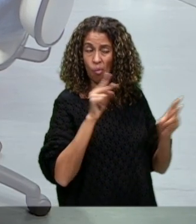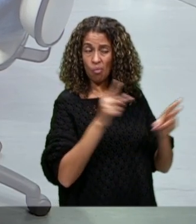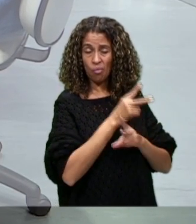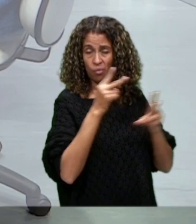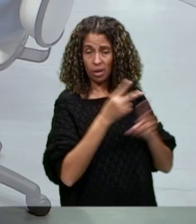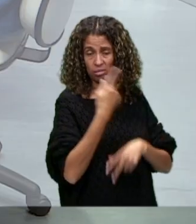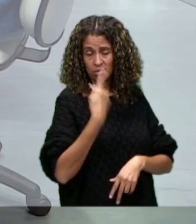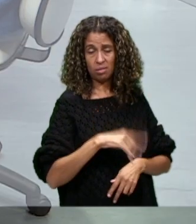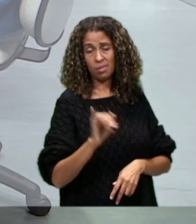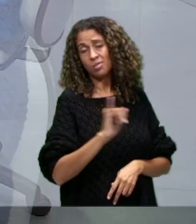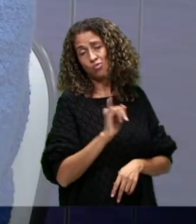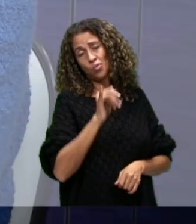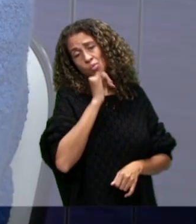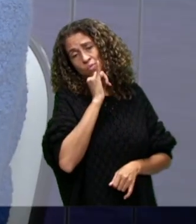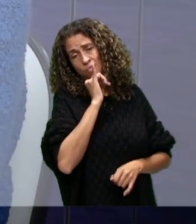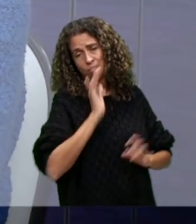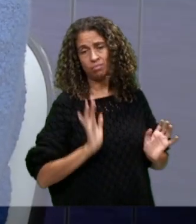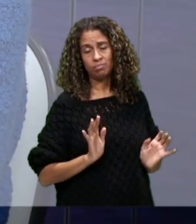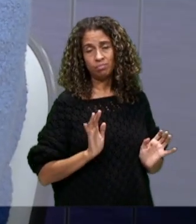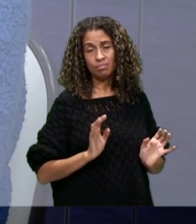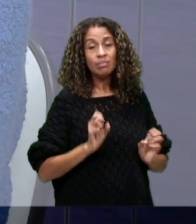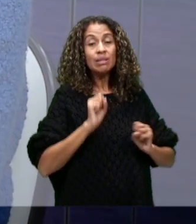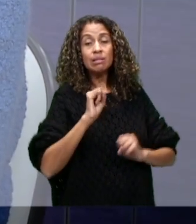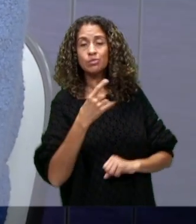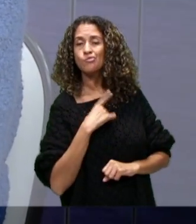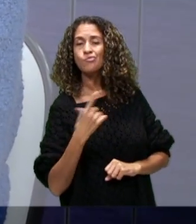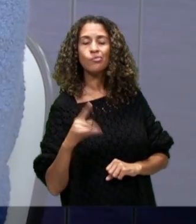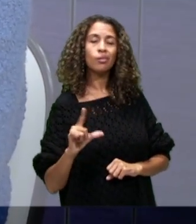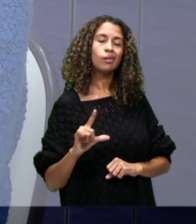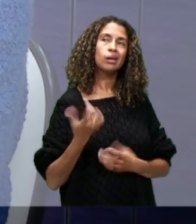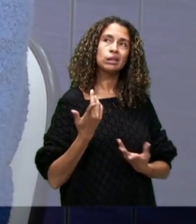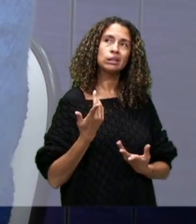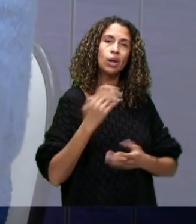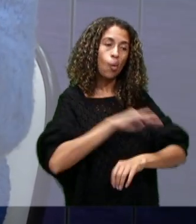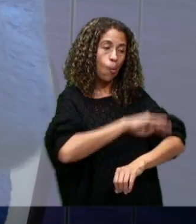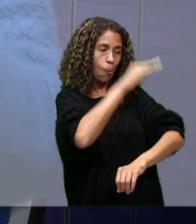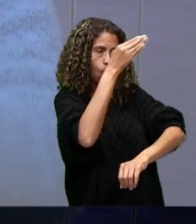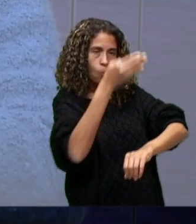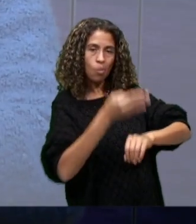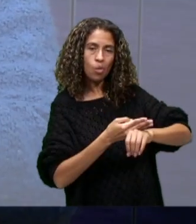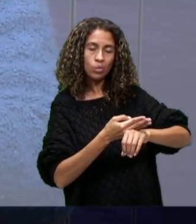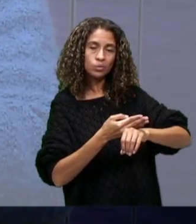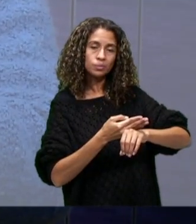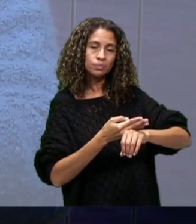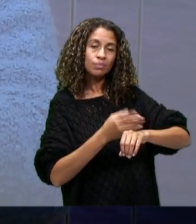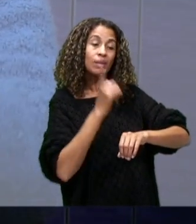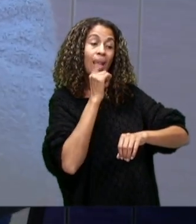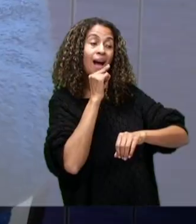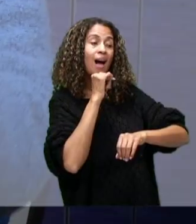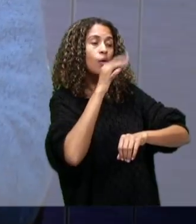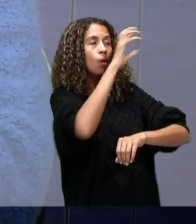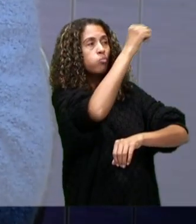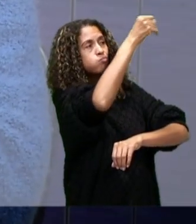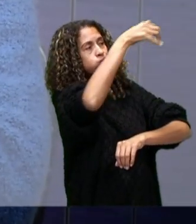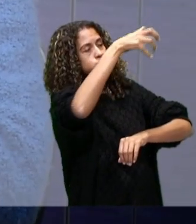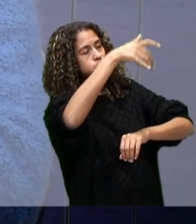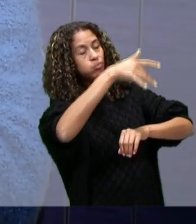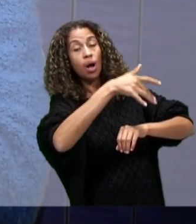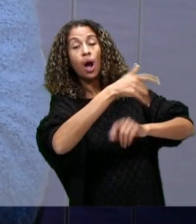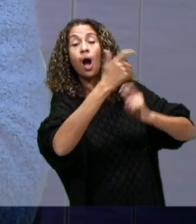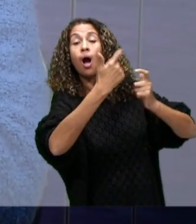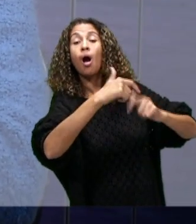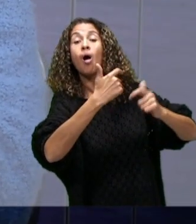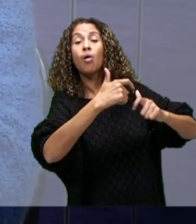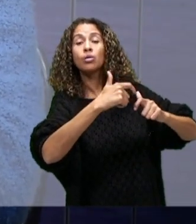nossas residências, né? Quando a gente não tem morro, para onde que essa água vai? Então, a gente pensa